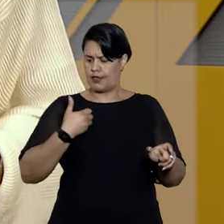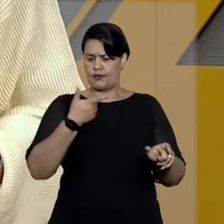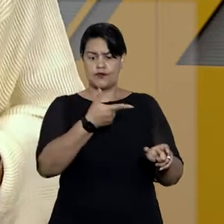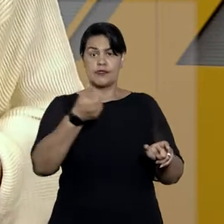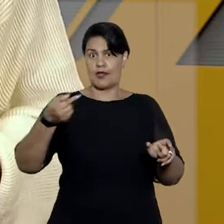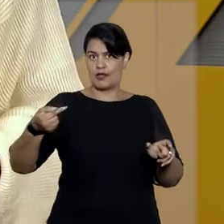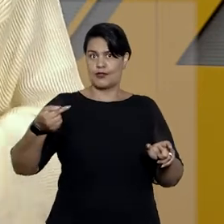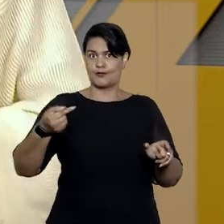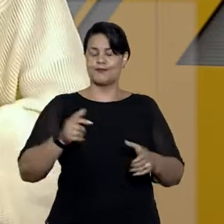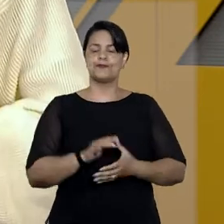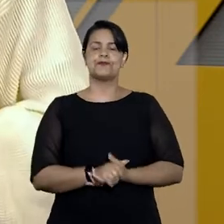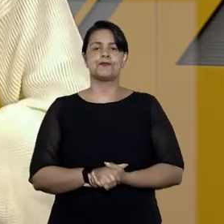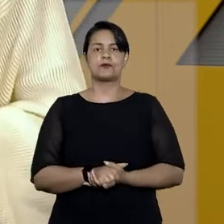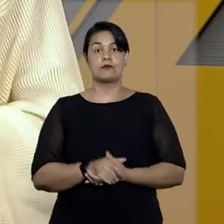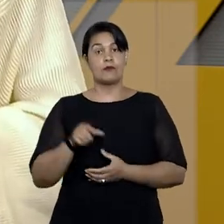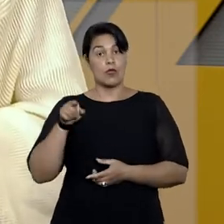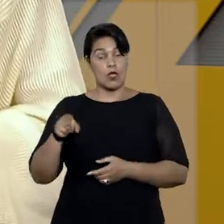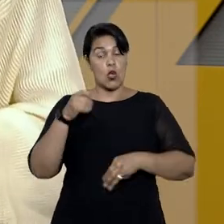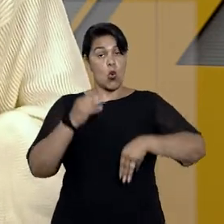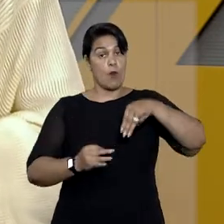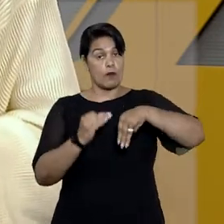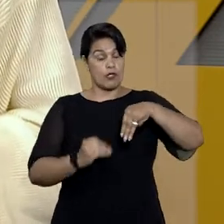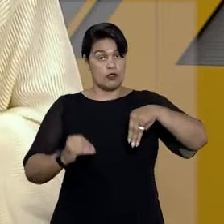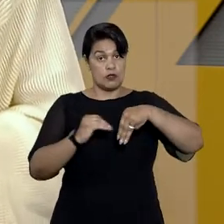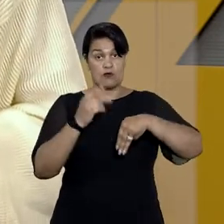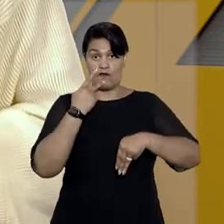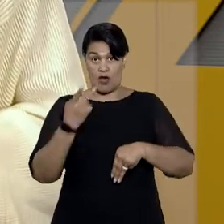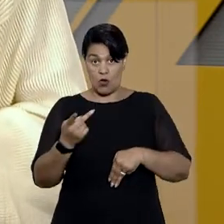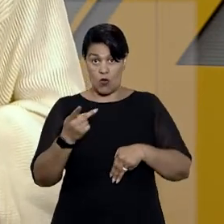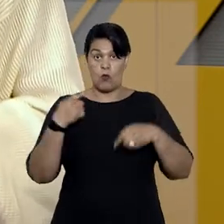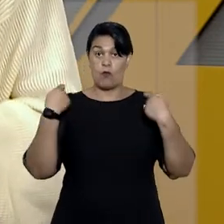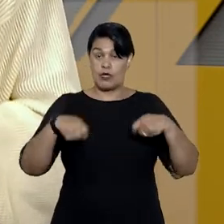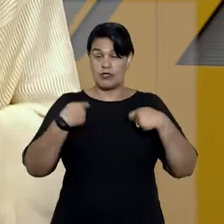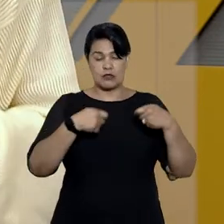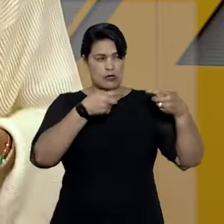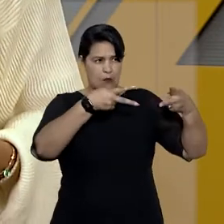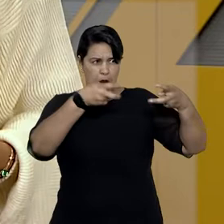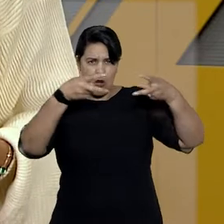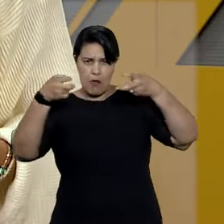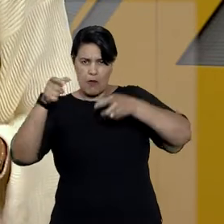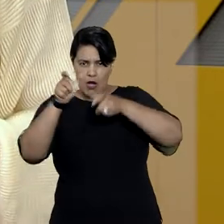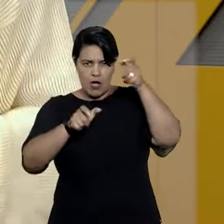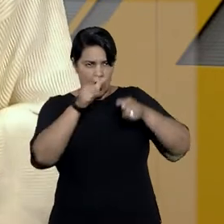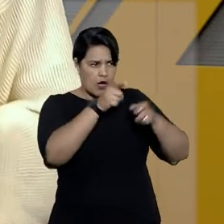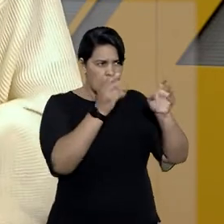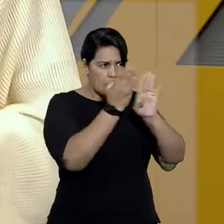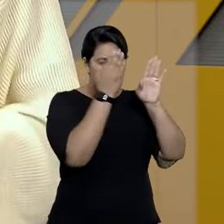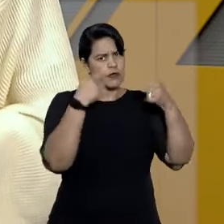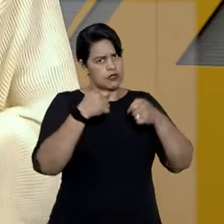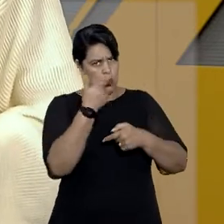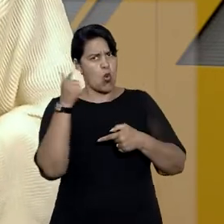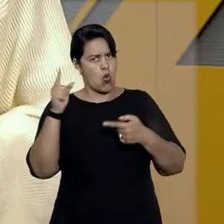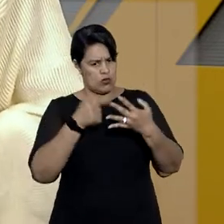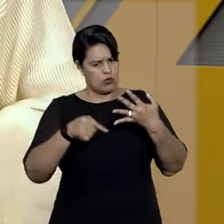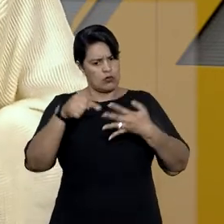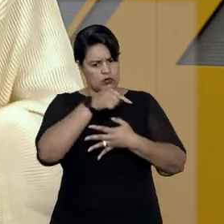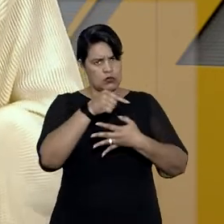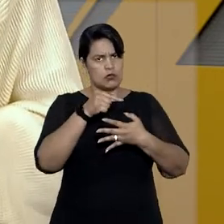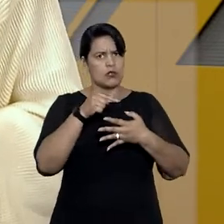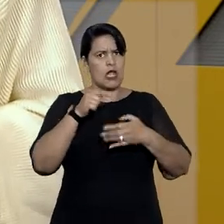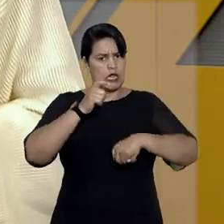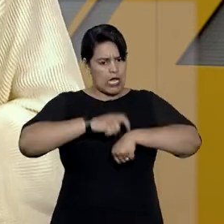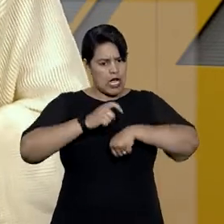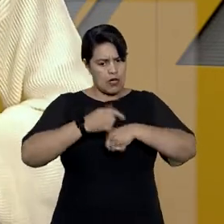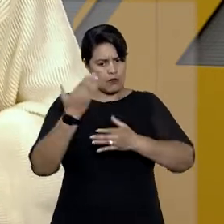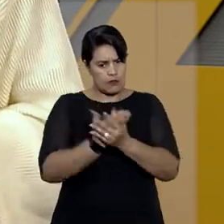de 27 anos. Segundo o ministro, o reconhecimento de pessoas deve ser acompanhado por outros indícios a serem